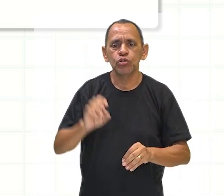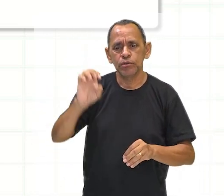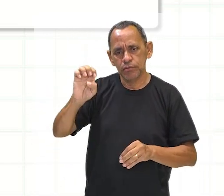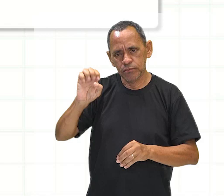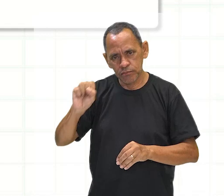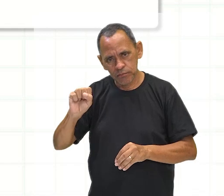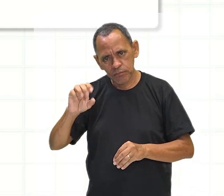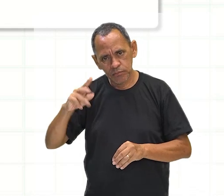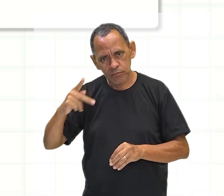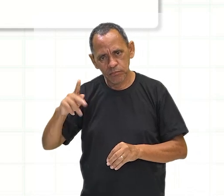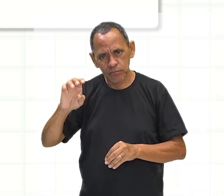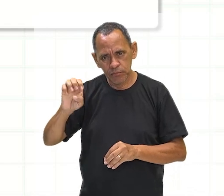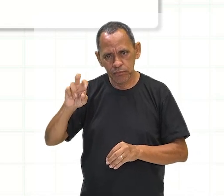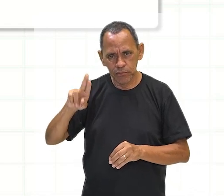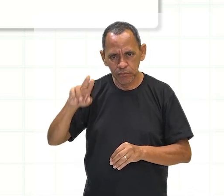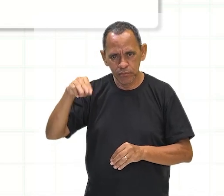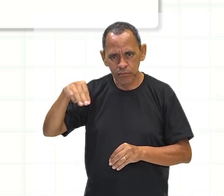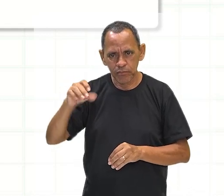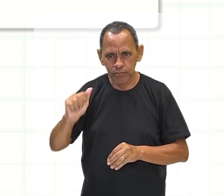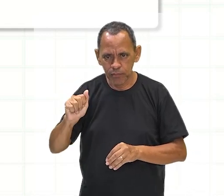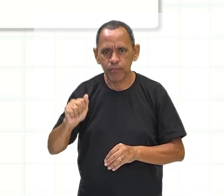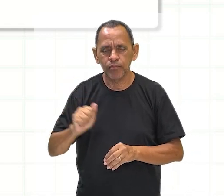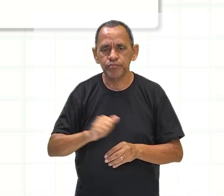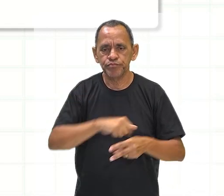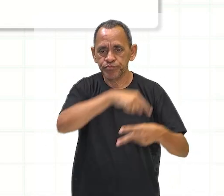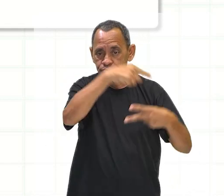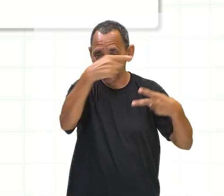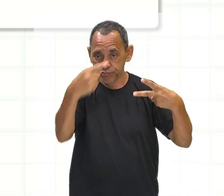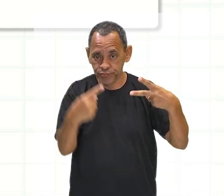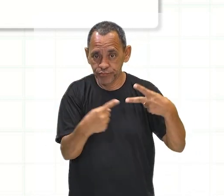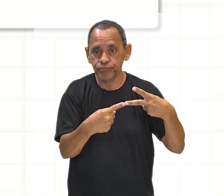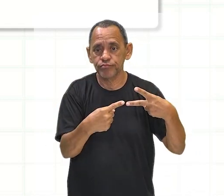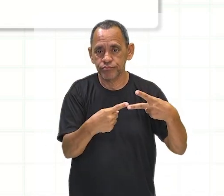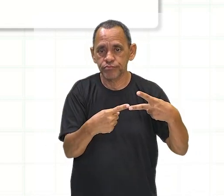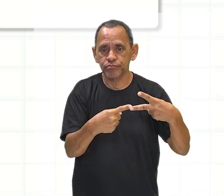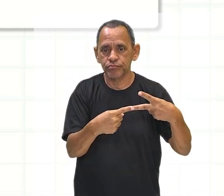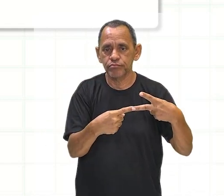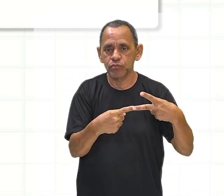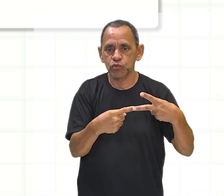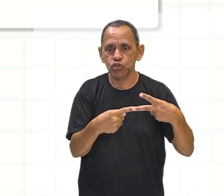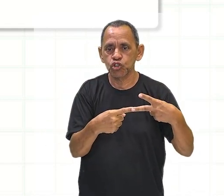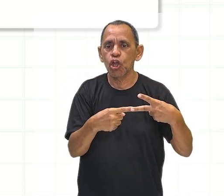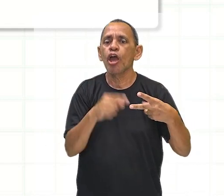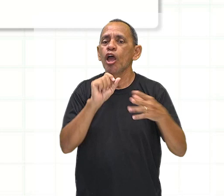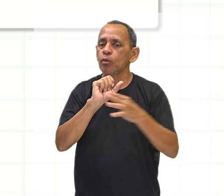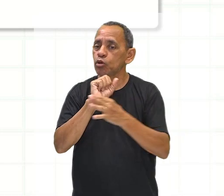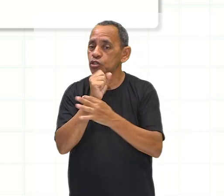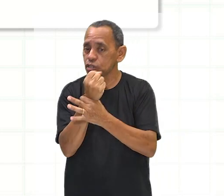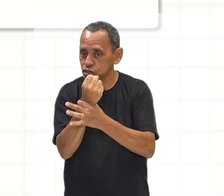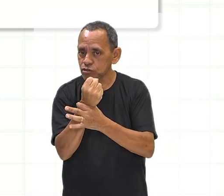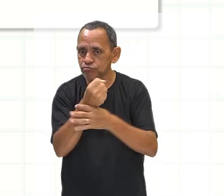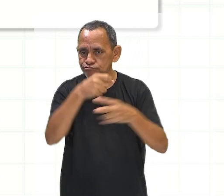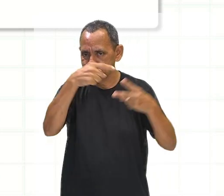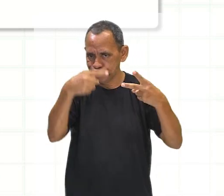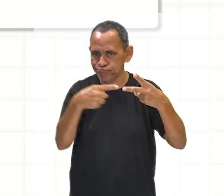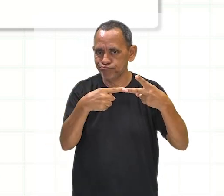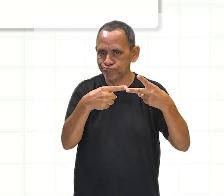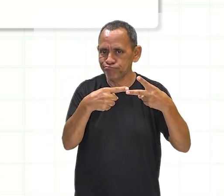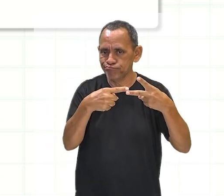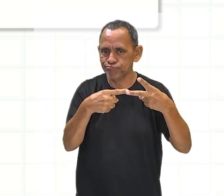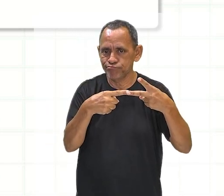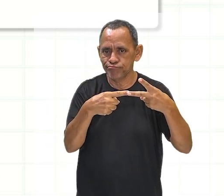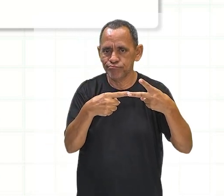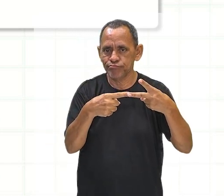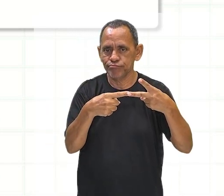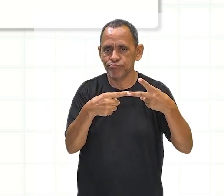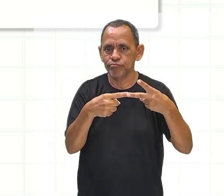ela libera essa secreção que vai neutralizar a ação da urina e também proteger os espermatozoides, para que